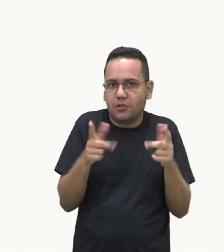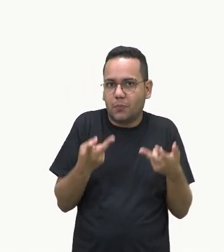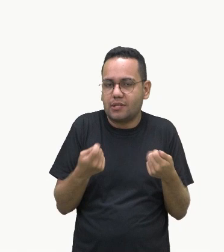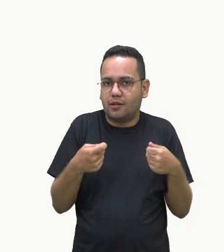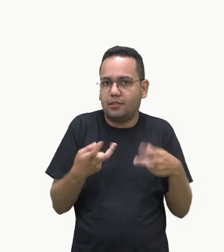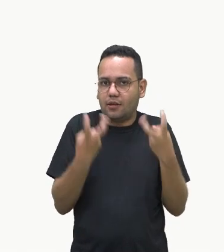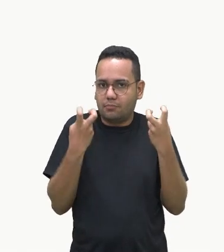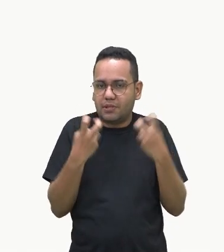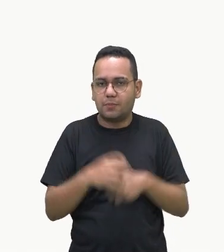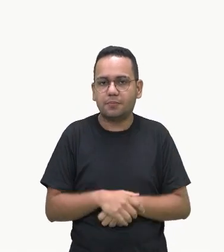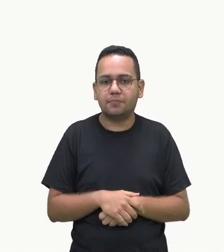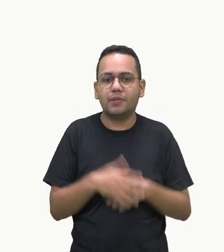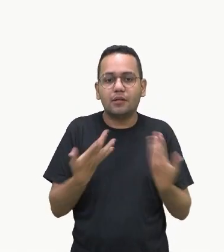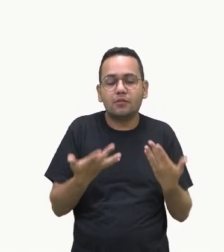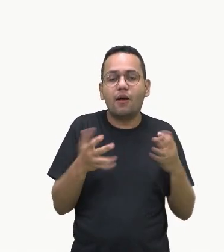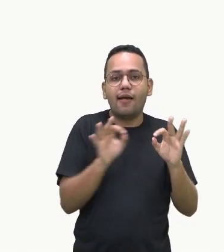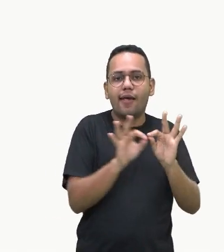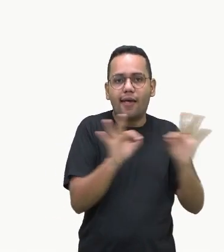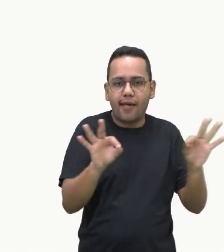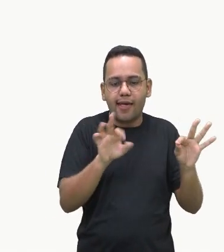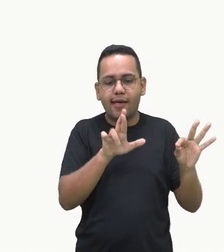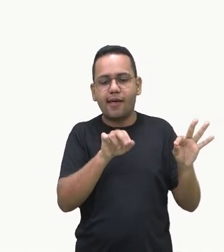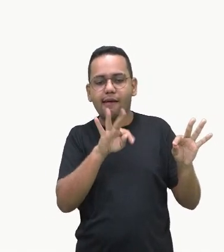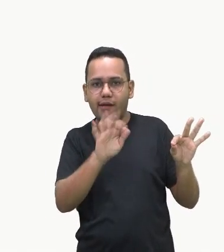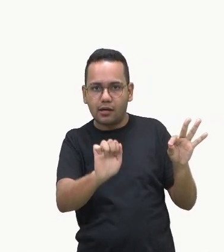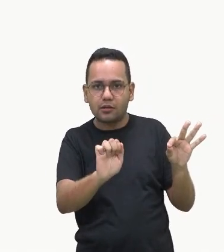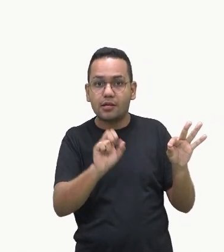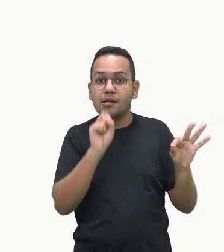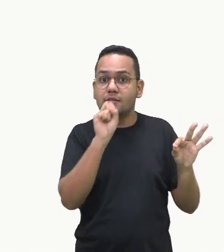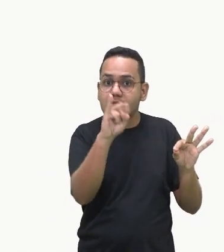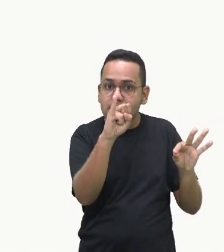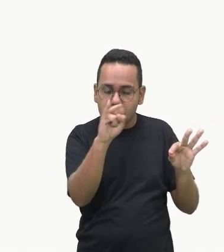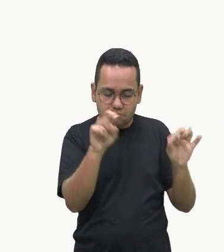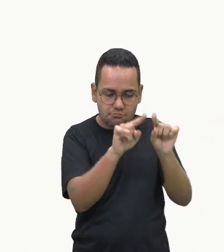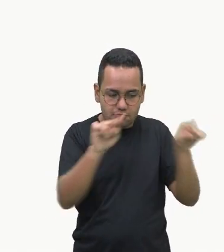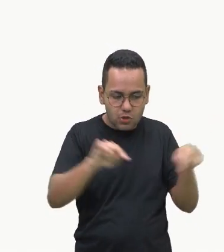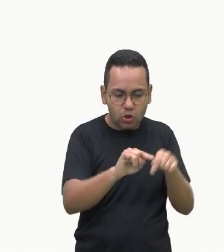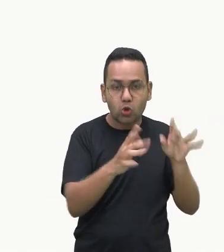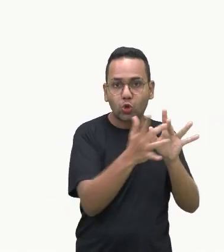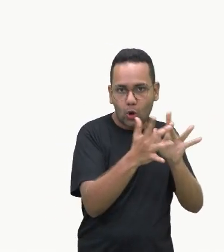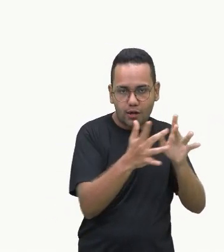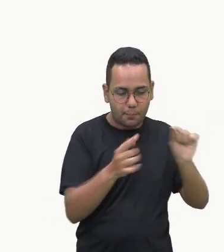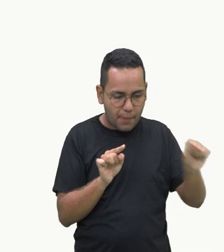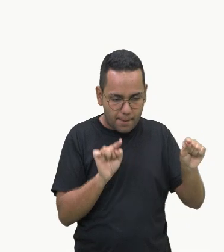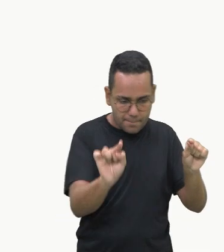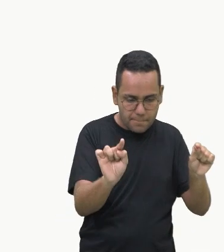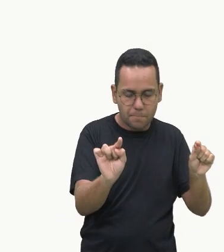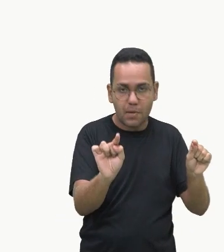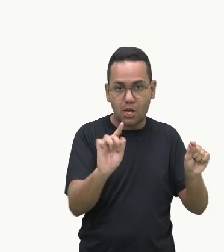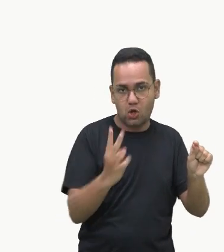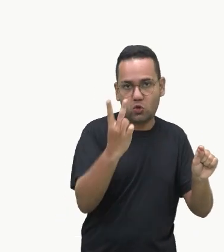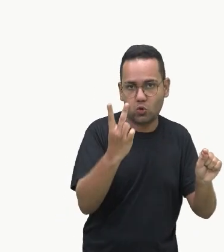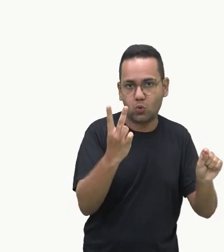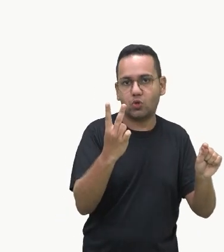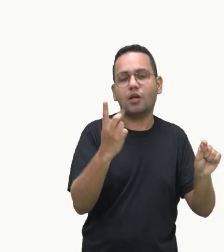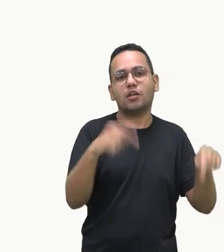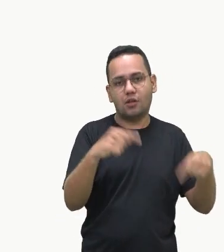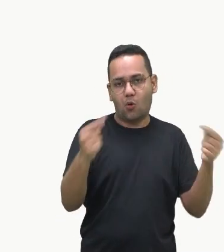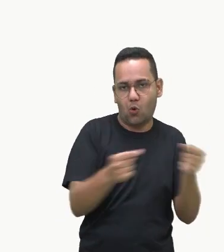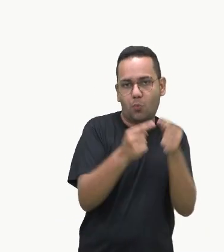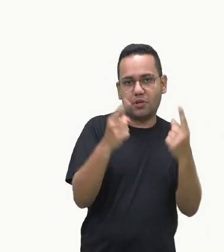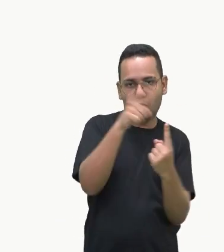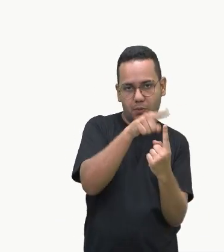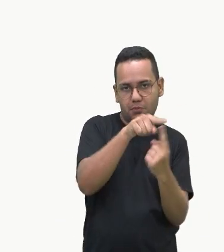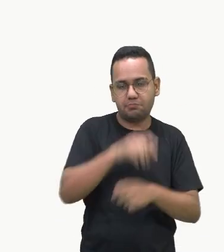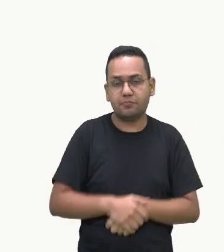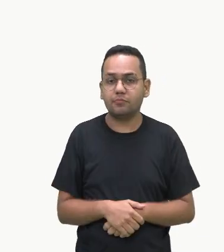passando por esse polígono. Se a reta tocar em 2 pontos, você tem aí um polígono convexo. Mas se